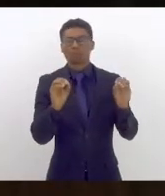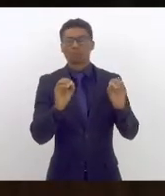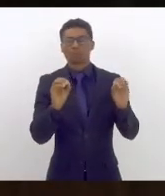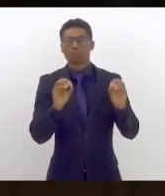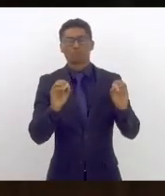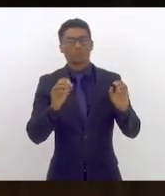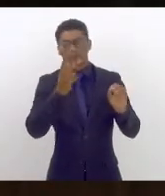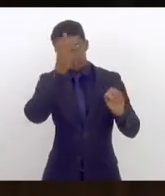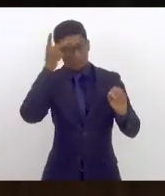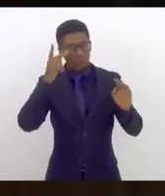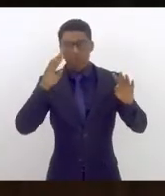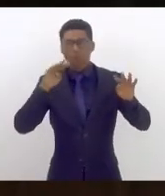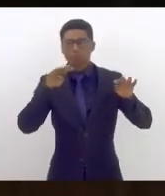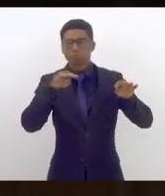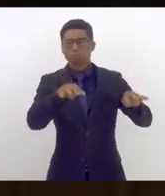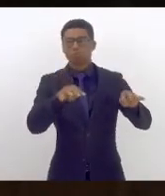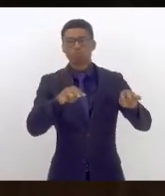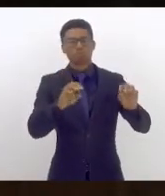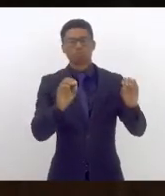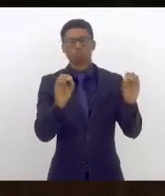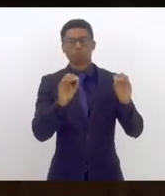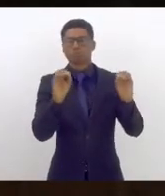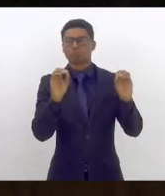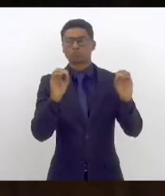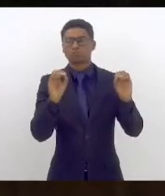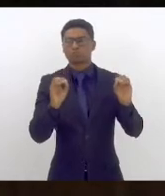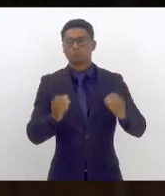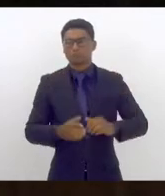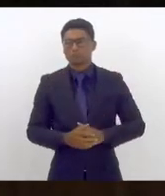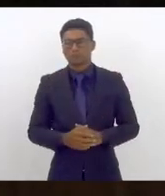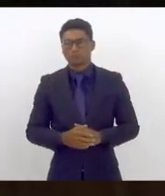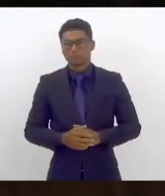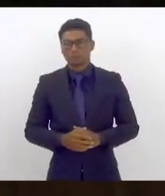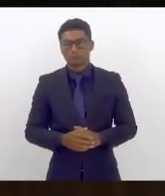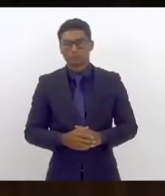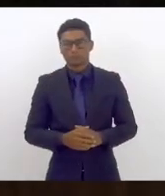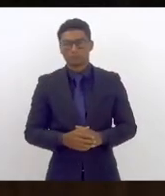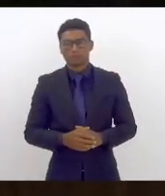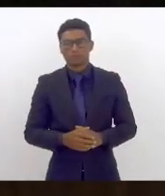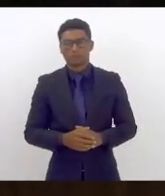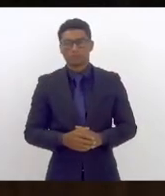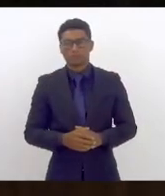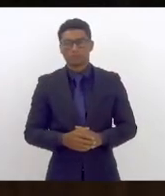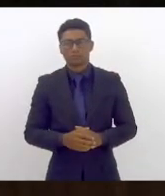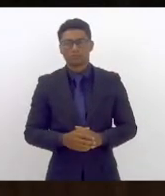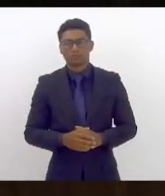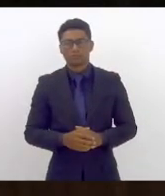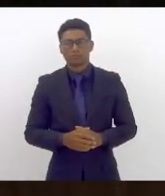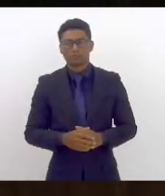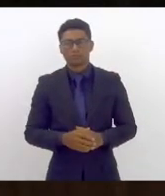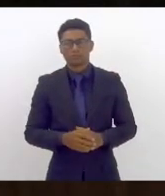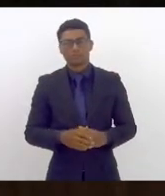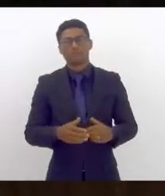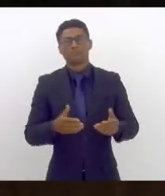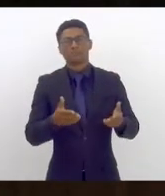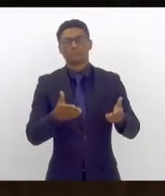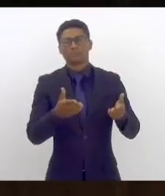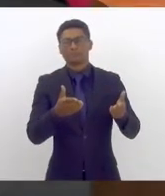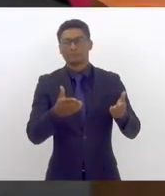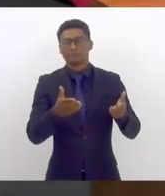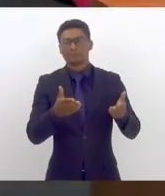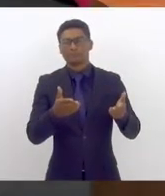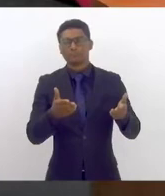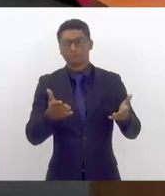no caso de realmente é serem ser necessário que isso